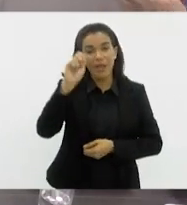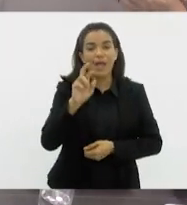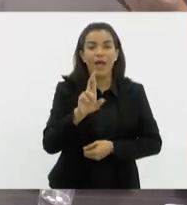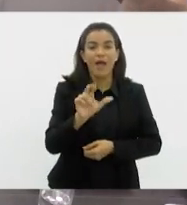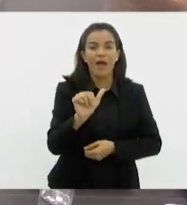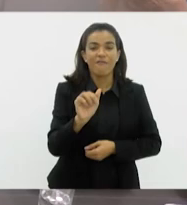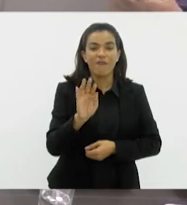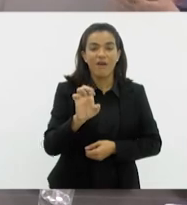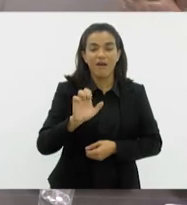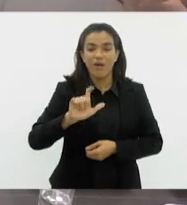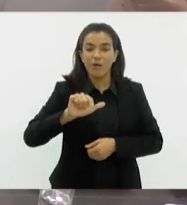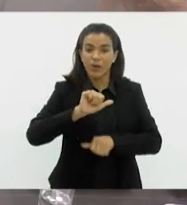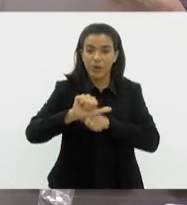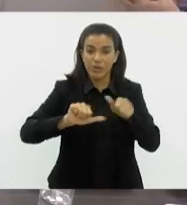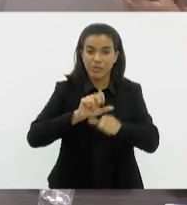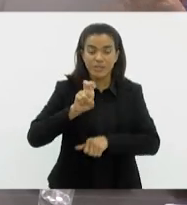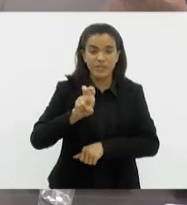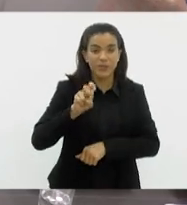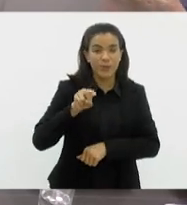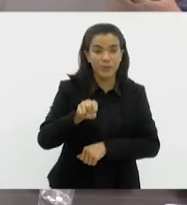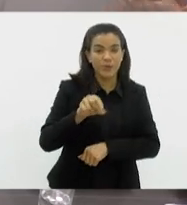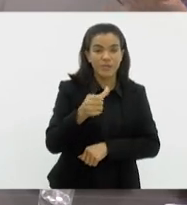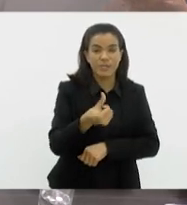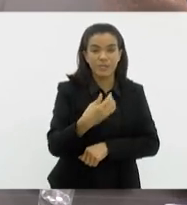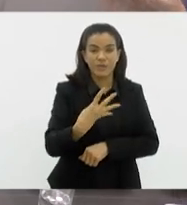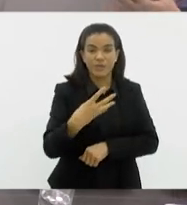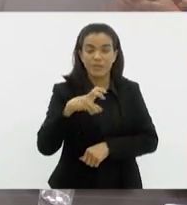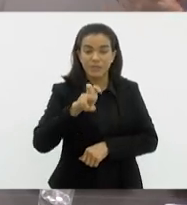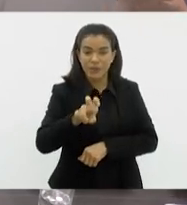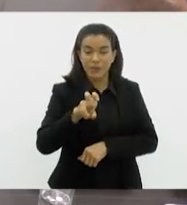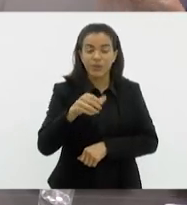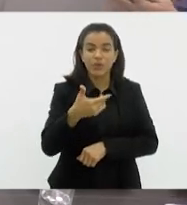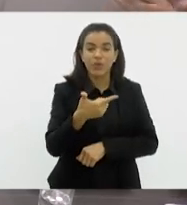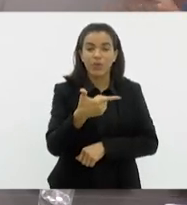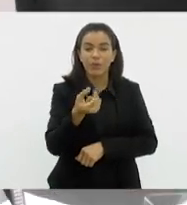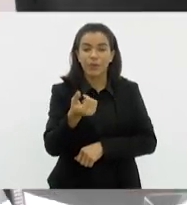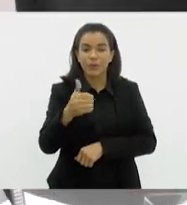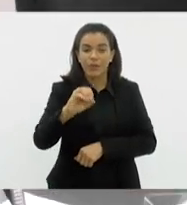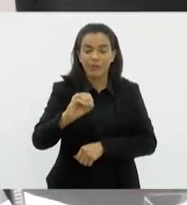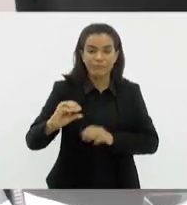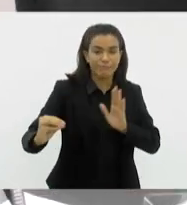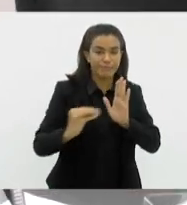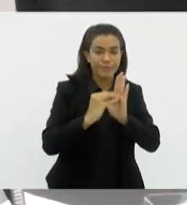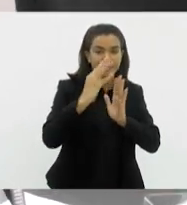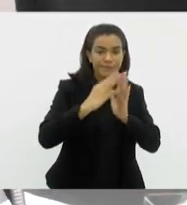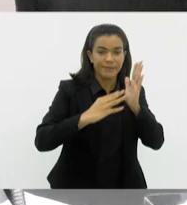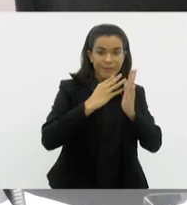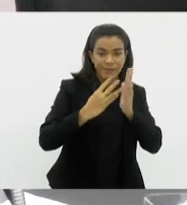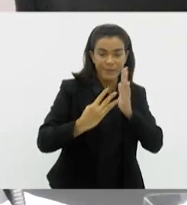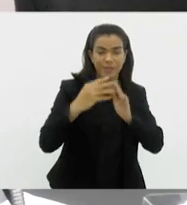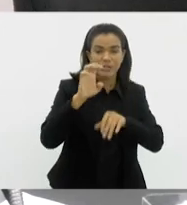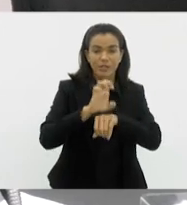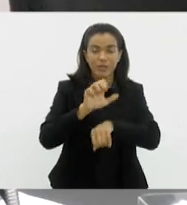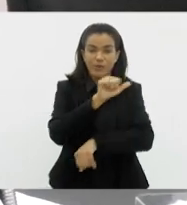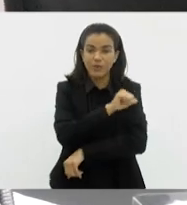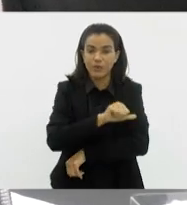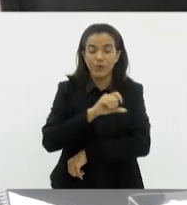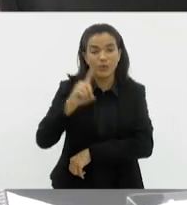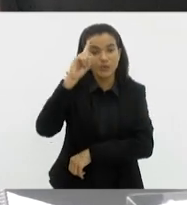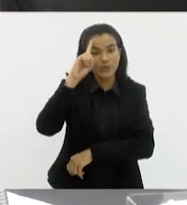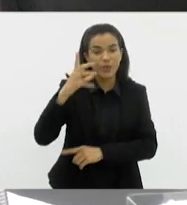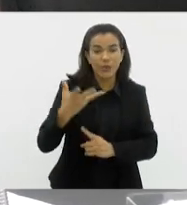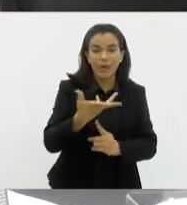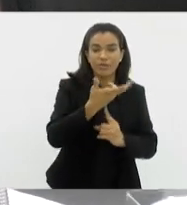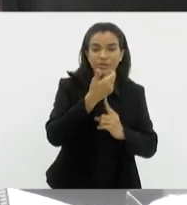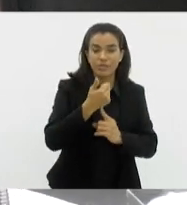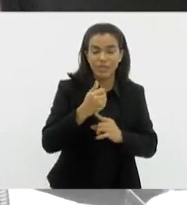Nobre, que altera a lei 5.645 de 6 de janeiro de 2010 para incluir no calendário oficial do Rio de Janeiro o Dia do Artista da